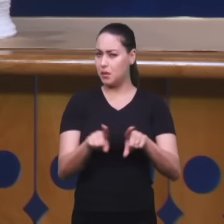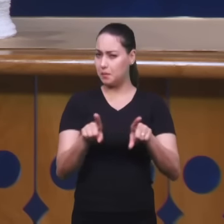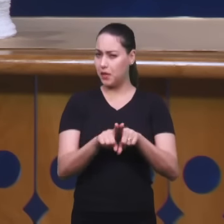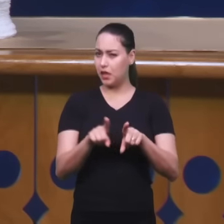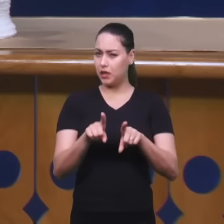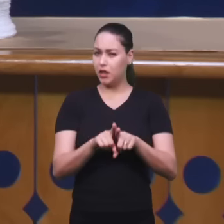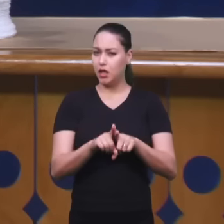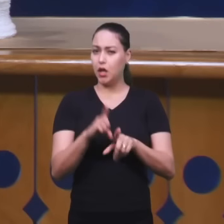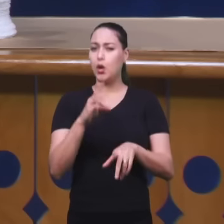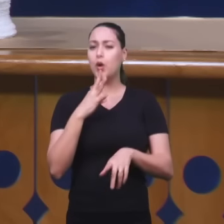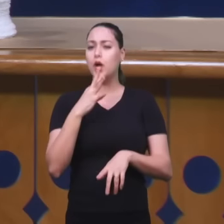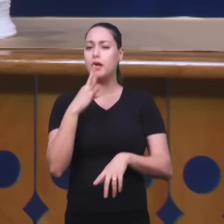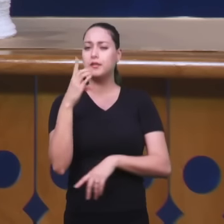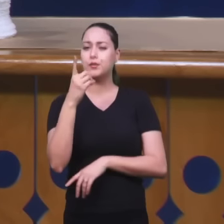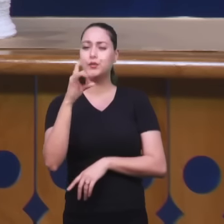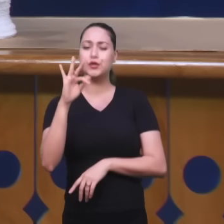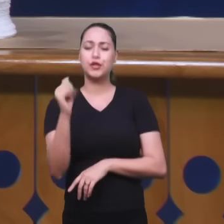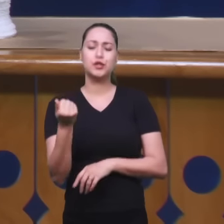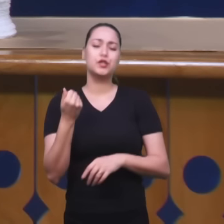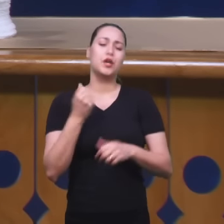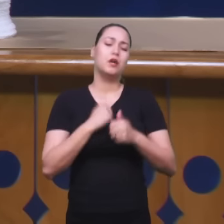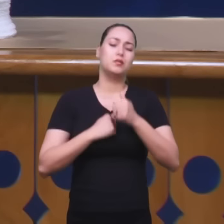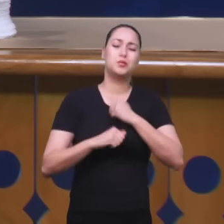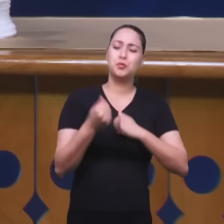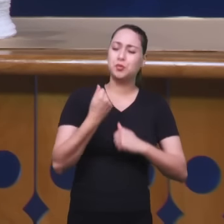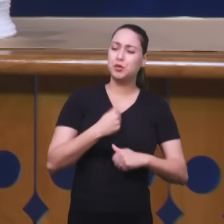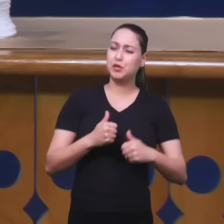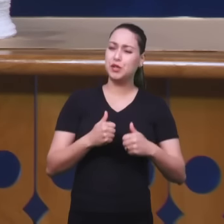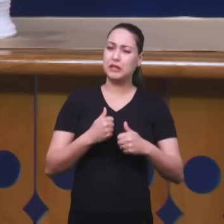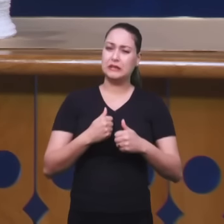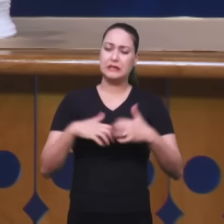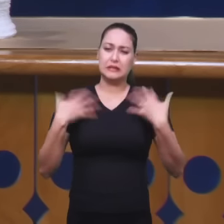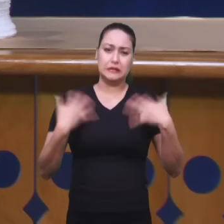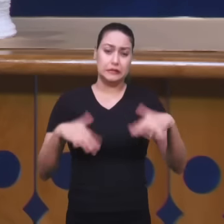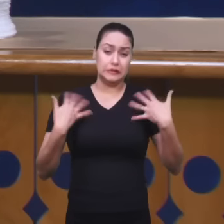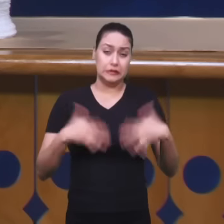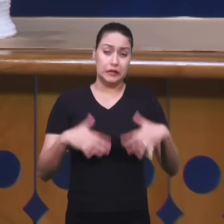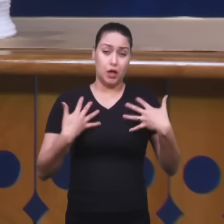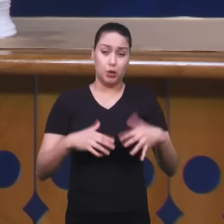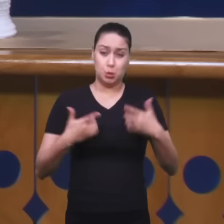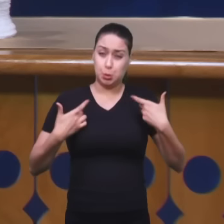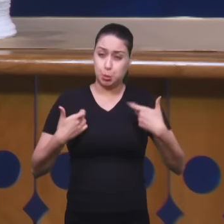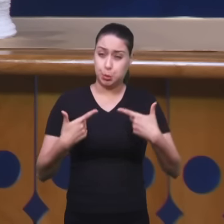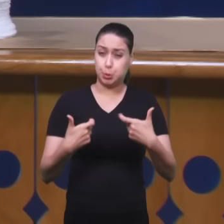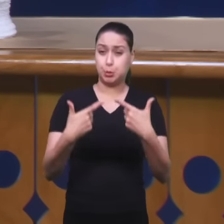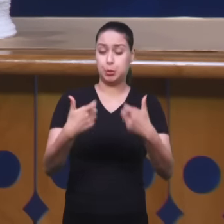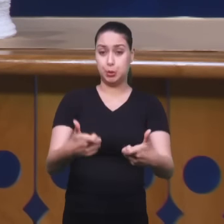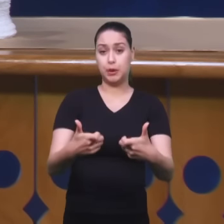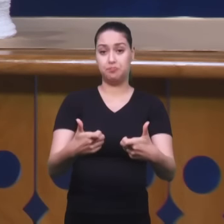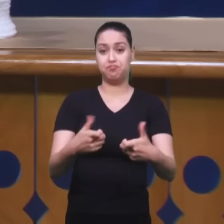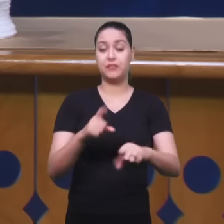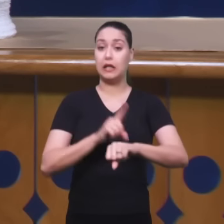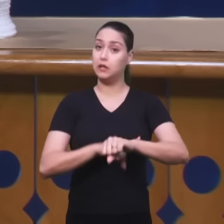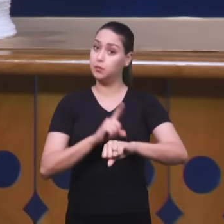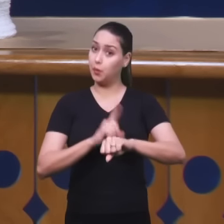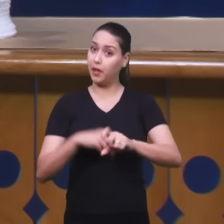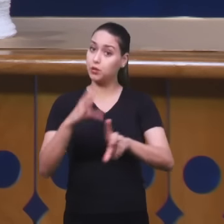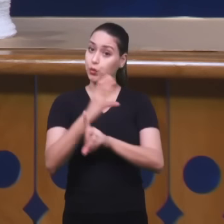De batalhas E nesse culto de oração Certamente Alguns que estão